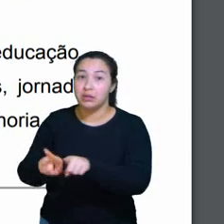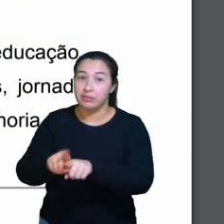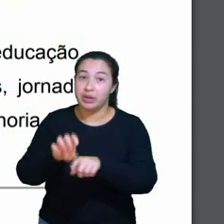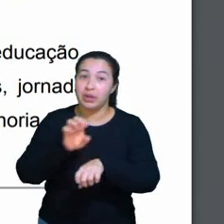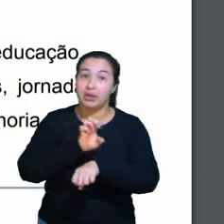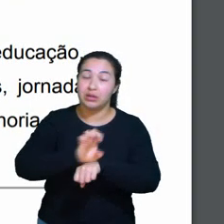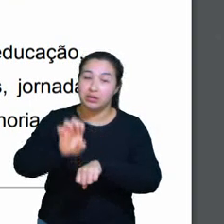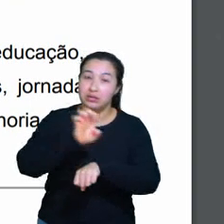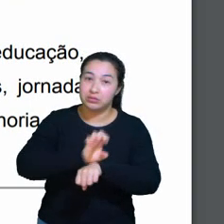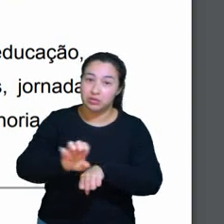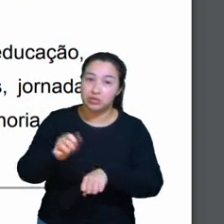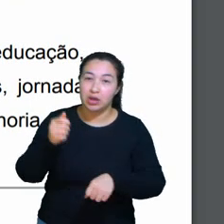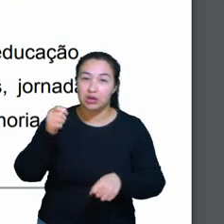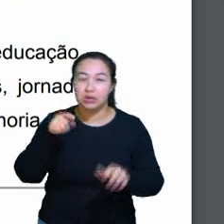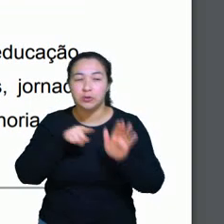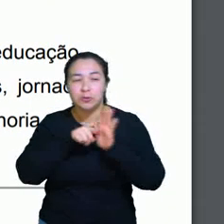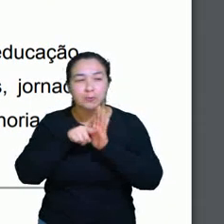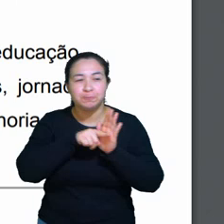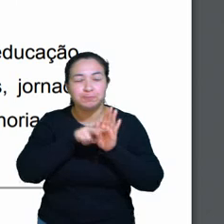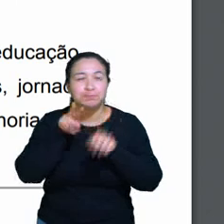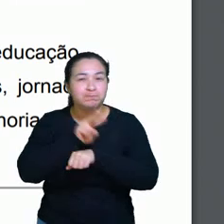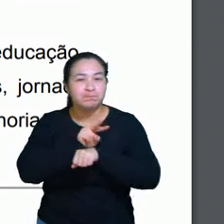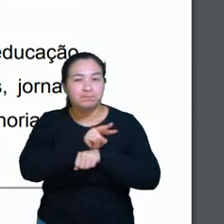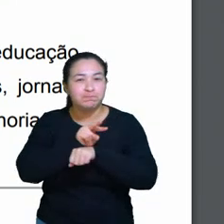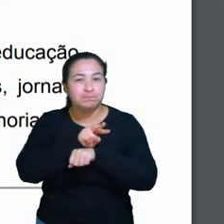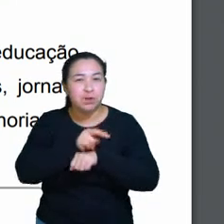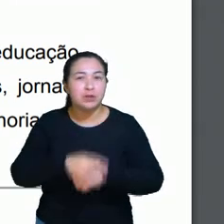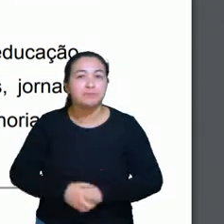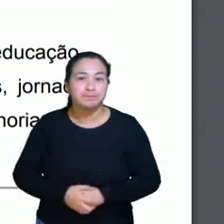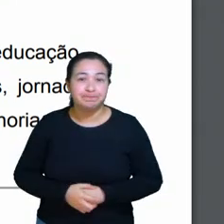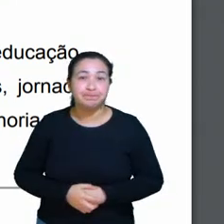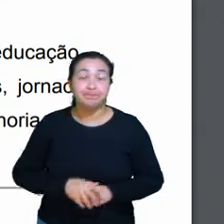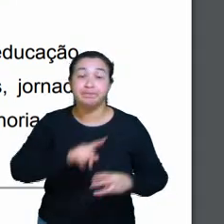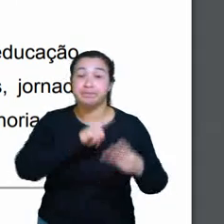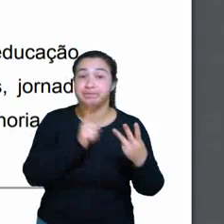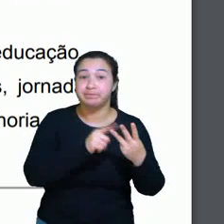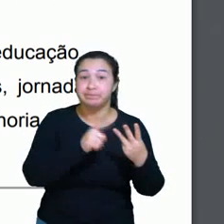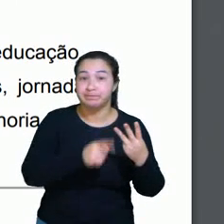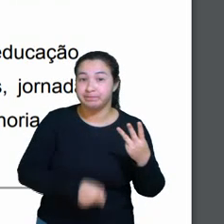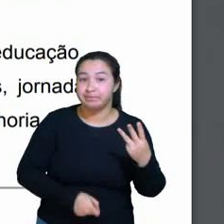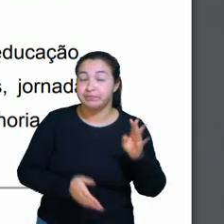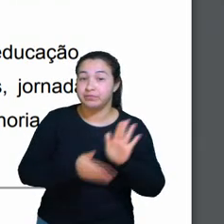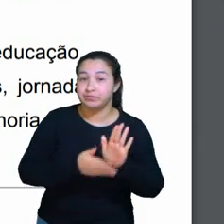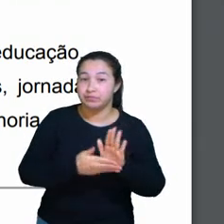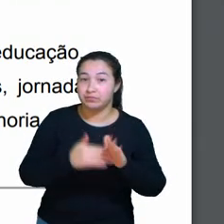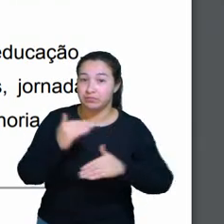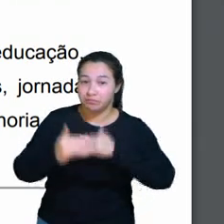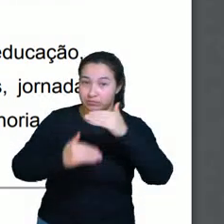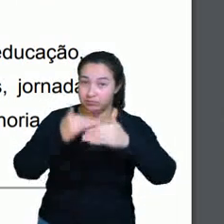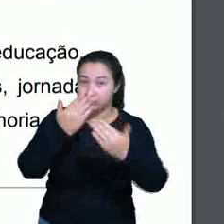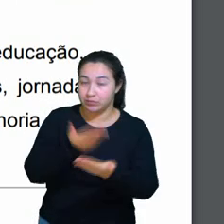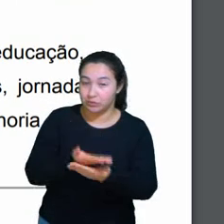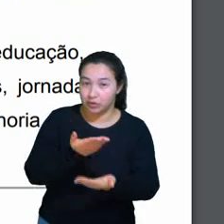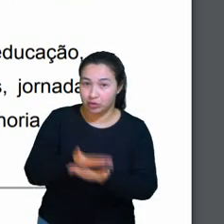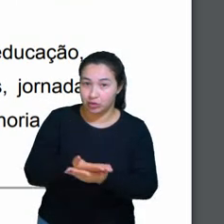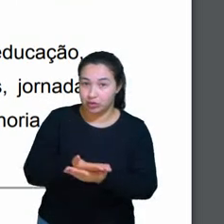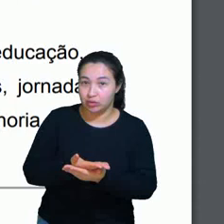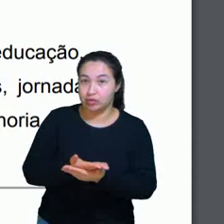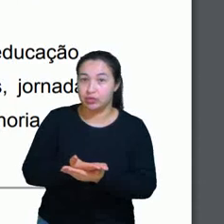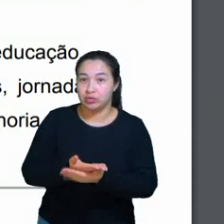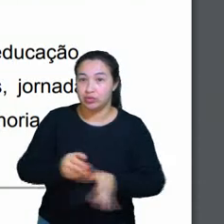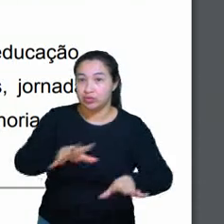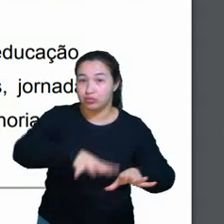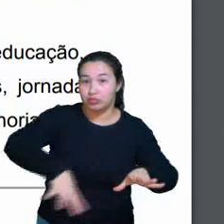supervisionados terceiro propor o desenvolvimento de estudos diagnósticos sobre o campo da formação